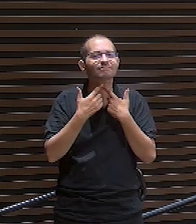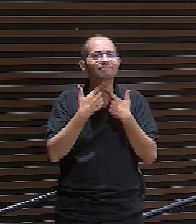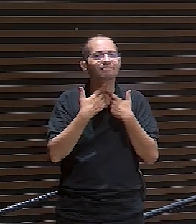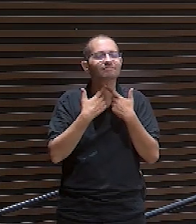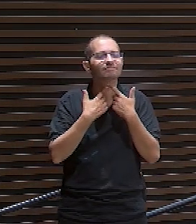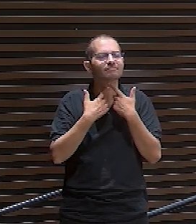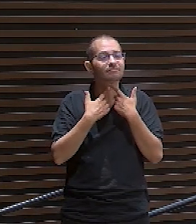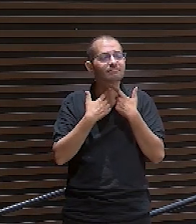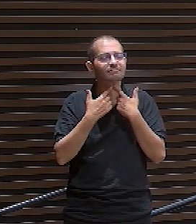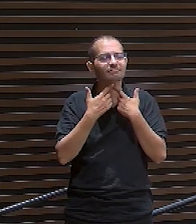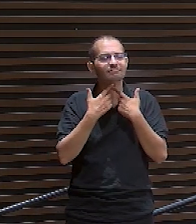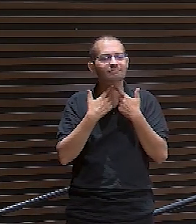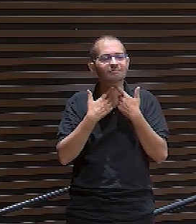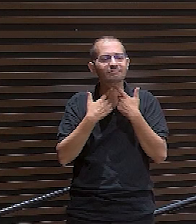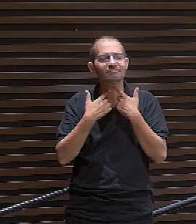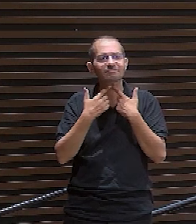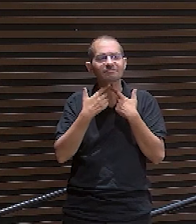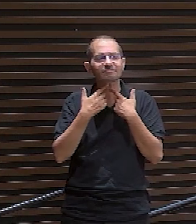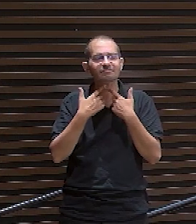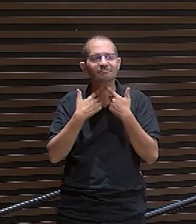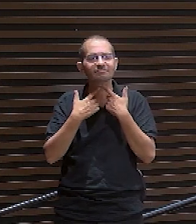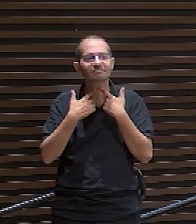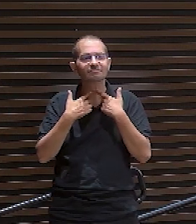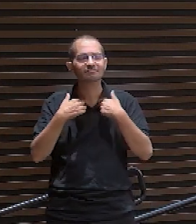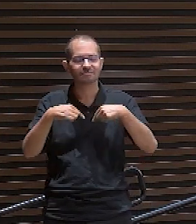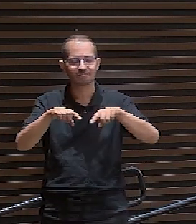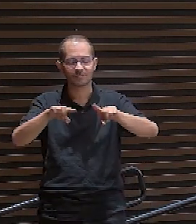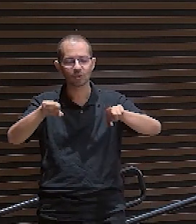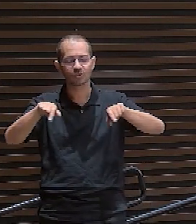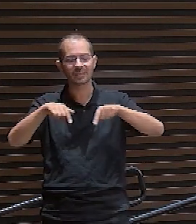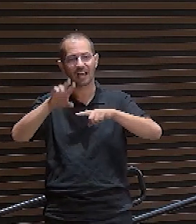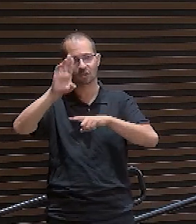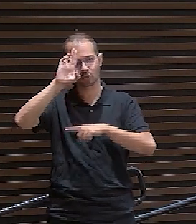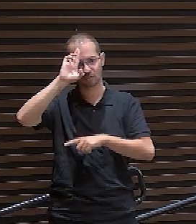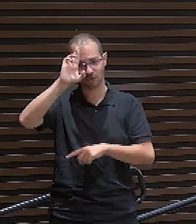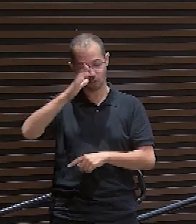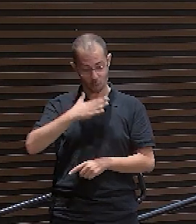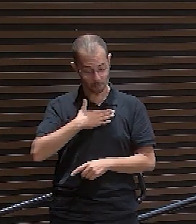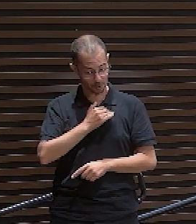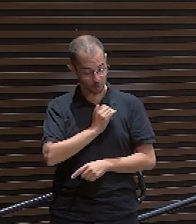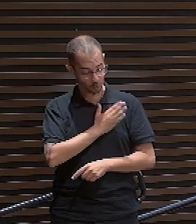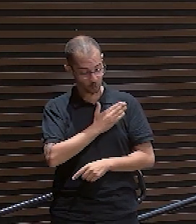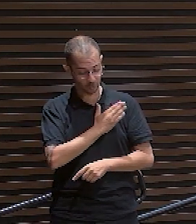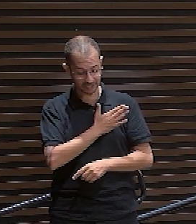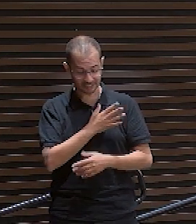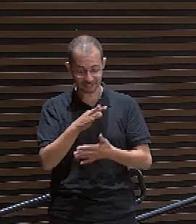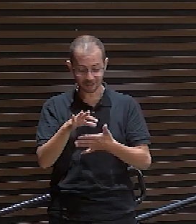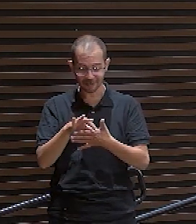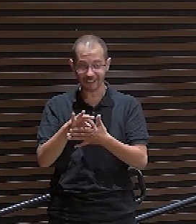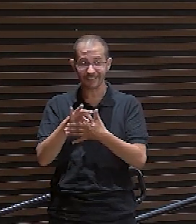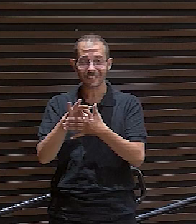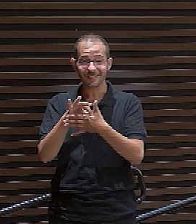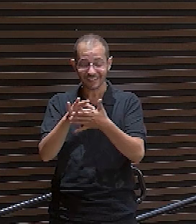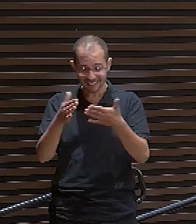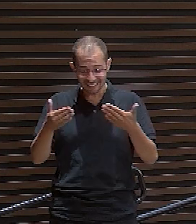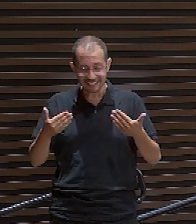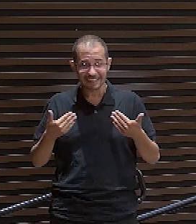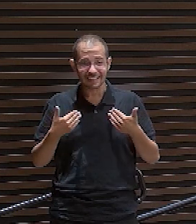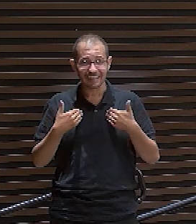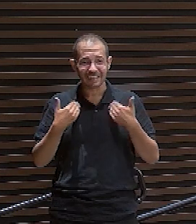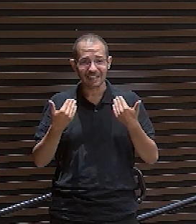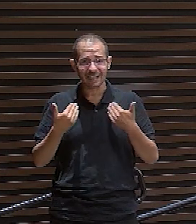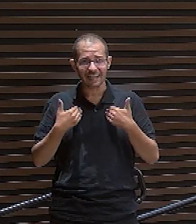teus átrios, pelos átrios do Senhor. O meu coração e a minha carne exultam pelo Deus